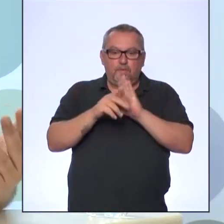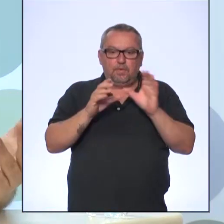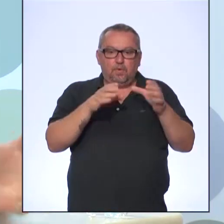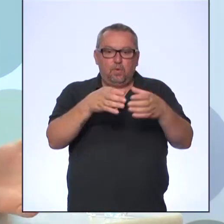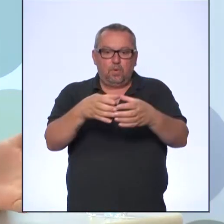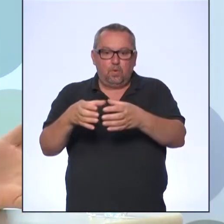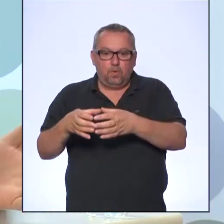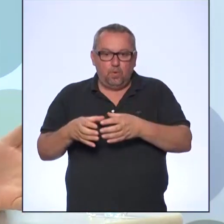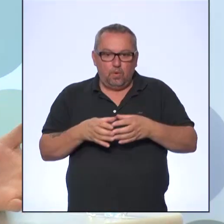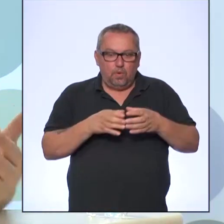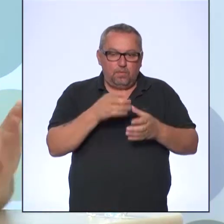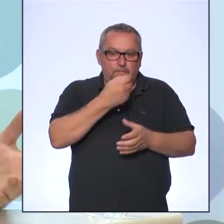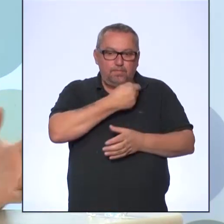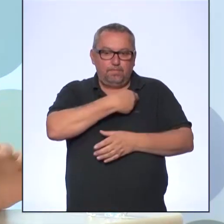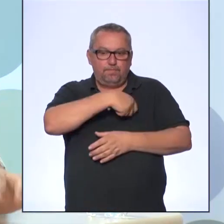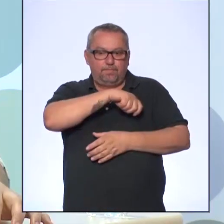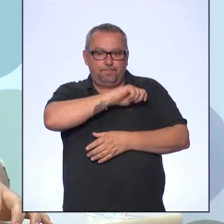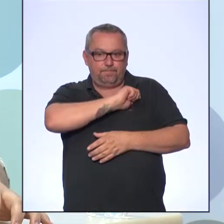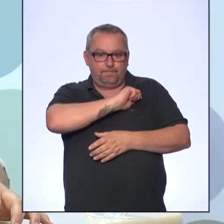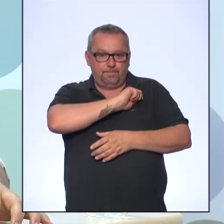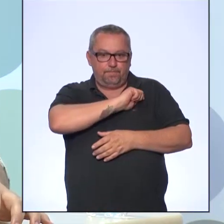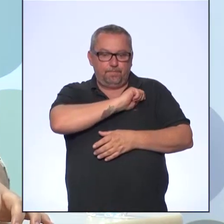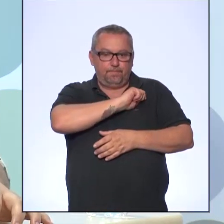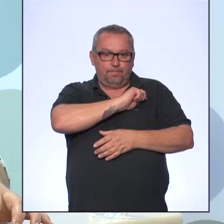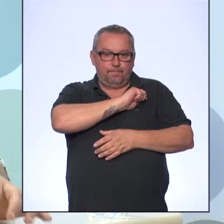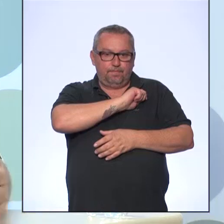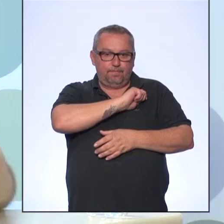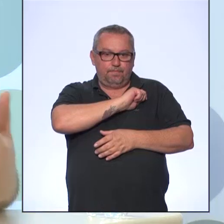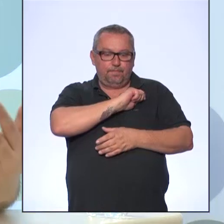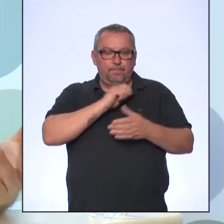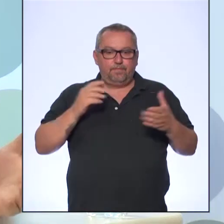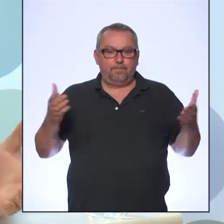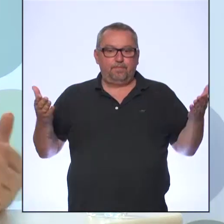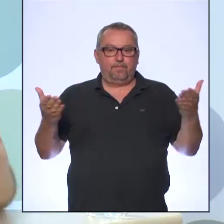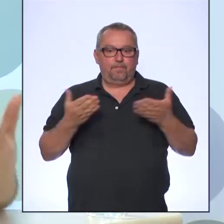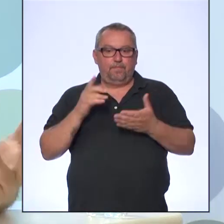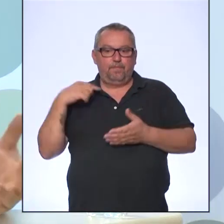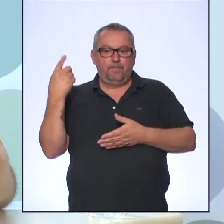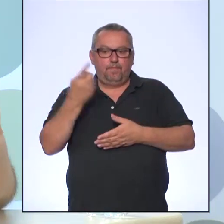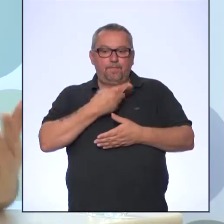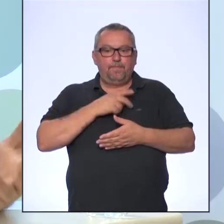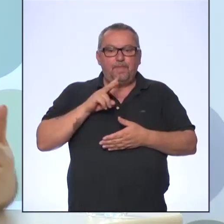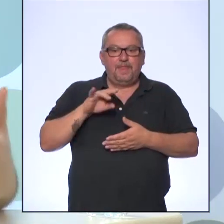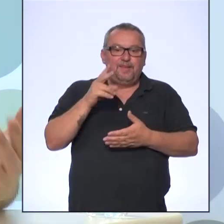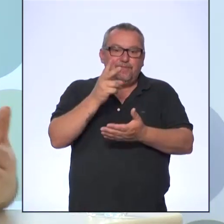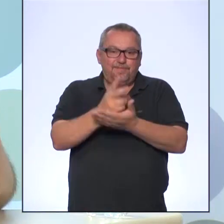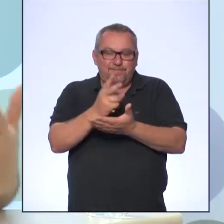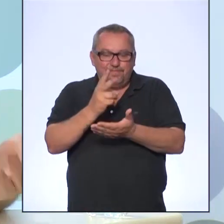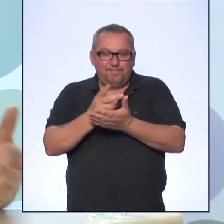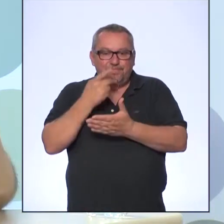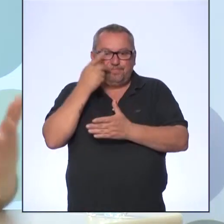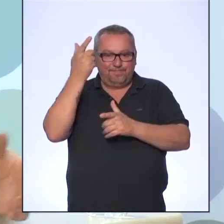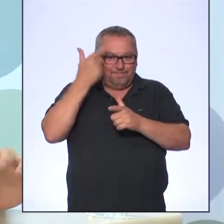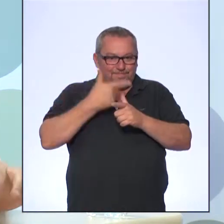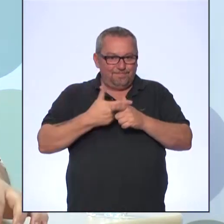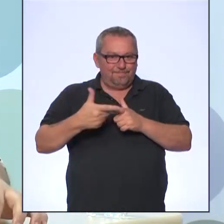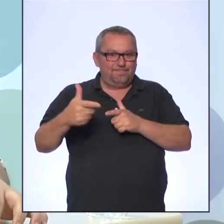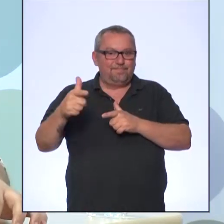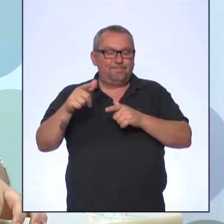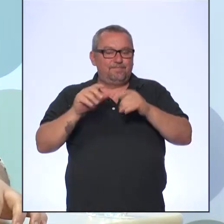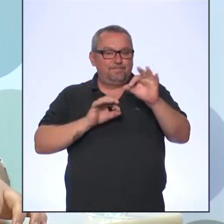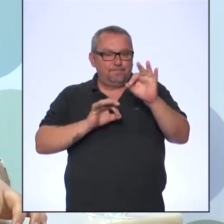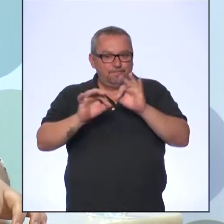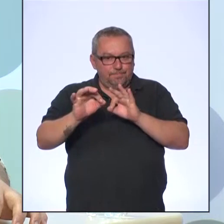colônias espanholas, né? Hispano-americanas. Hoje a gente vai continuar falando sobre esses processos